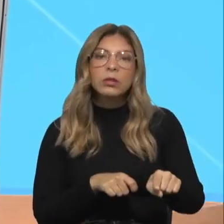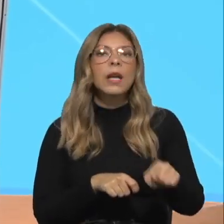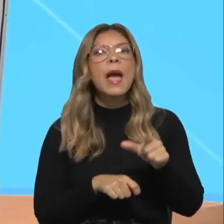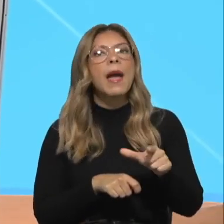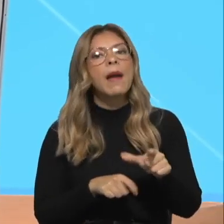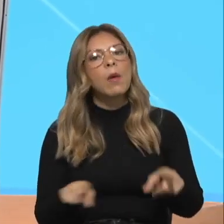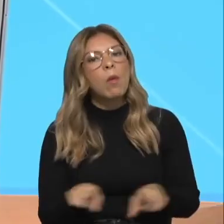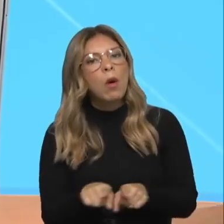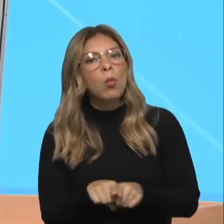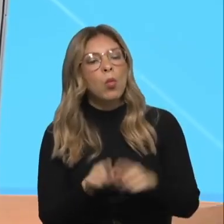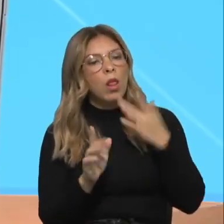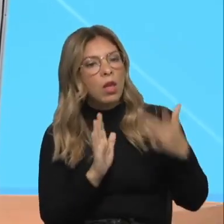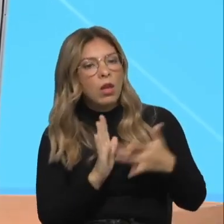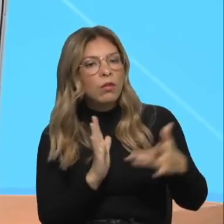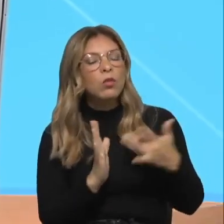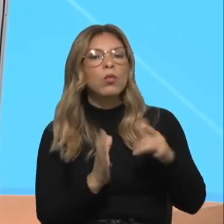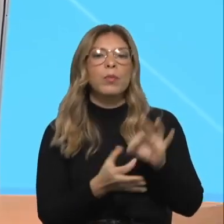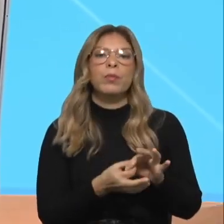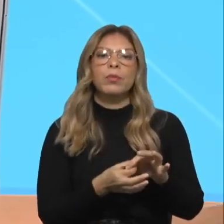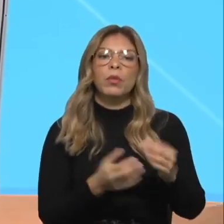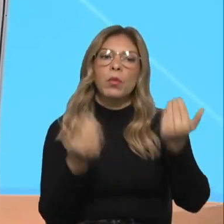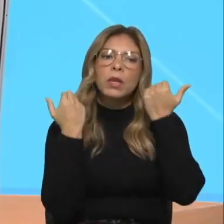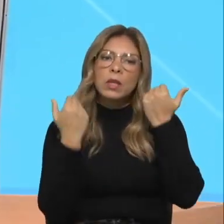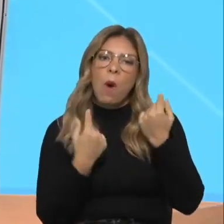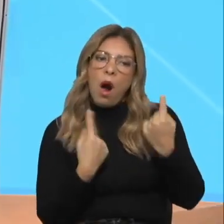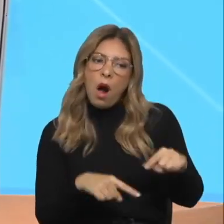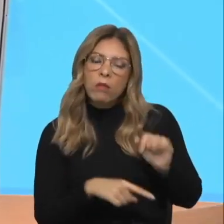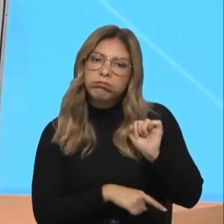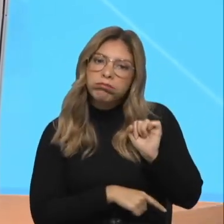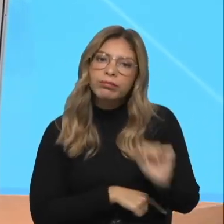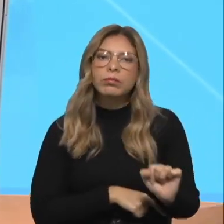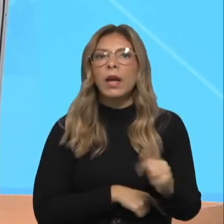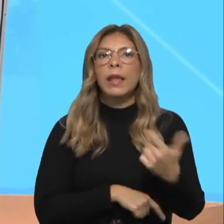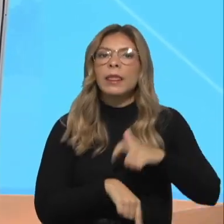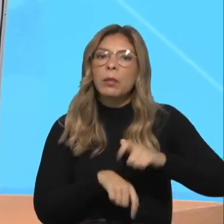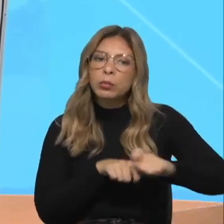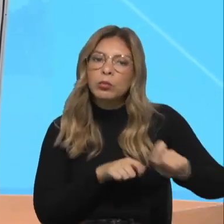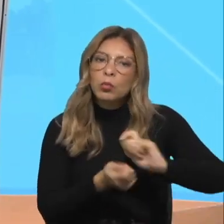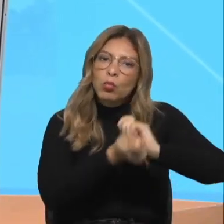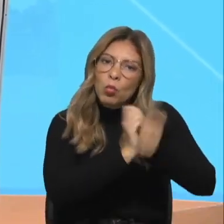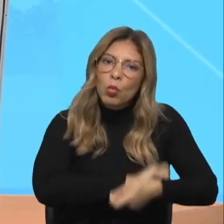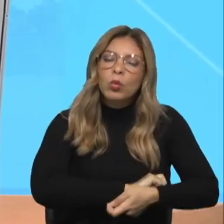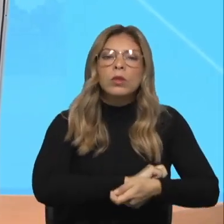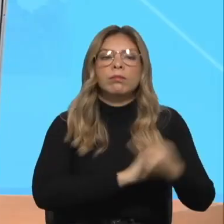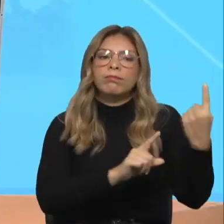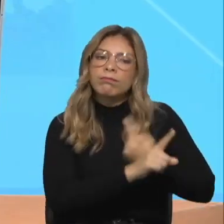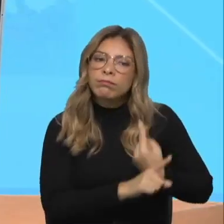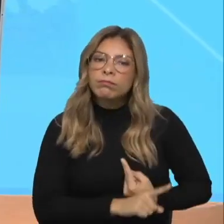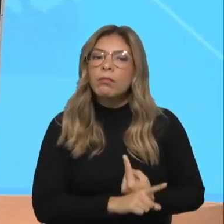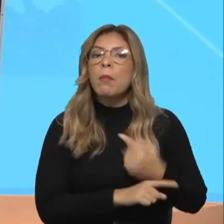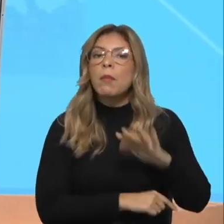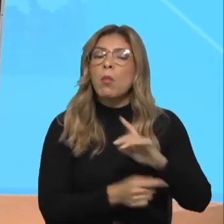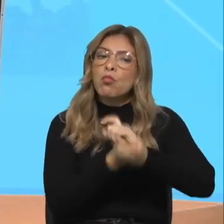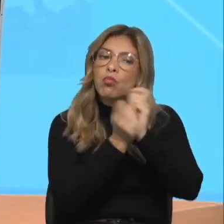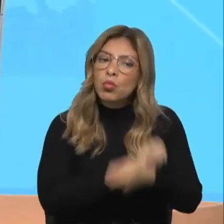deste livro, a afirmação que o Papa Francisco disse muitas vezes, que não estamos apenas num tempo de mudança, como todos os tempos, mas numa mudança